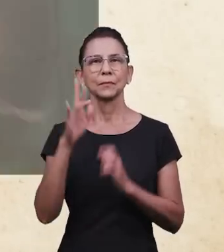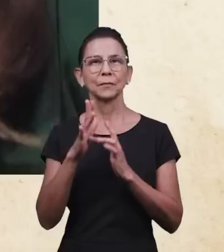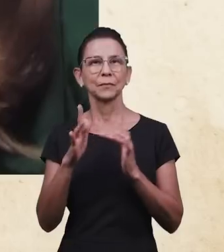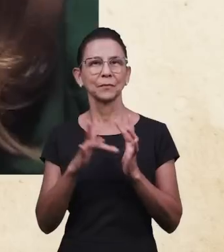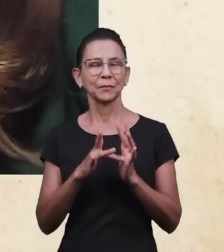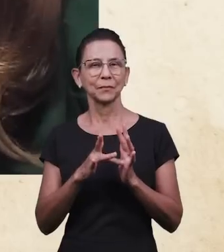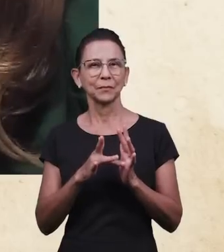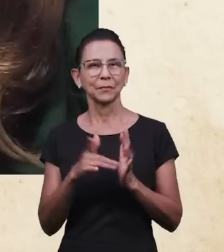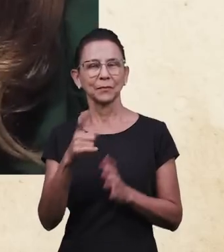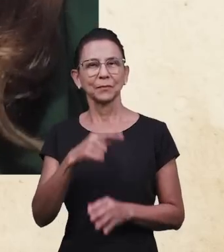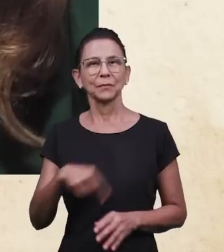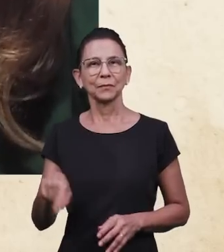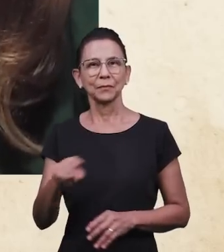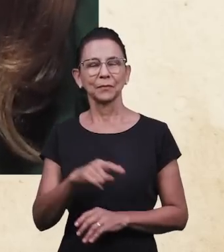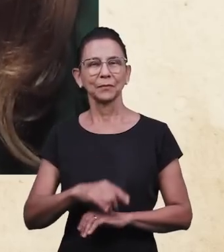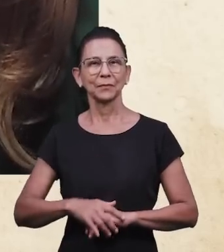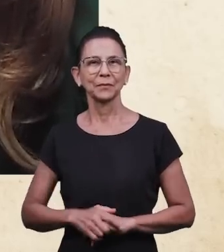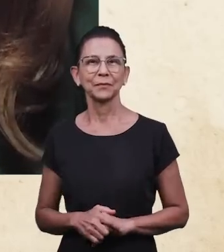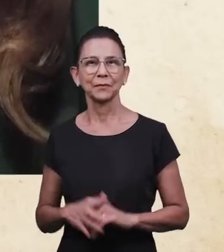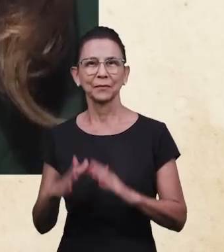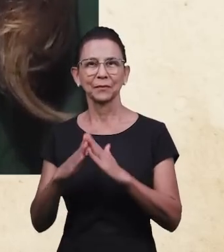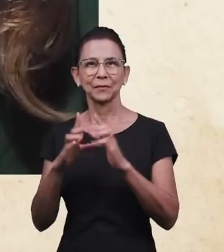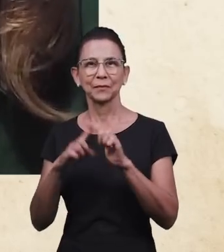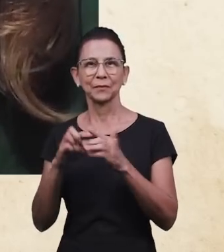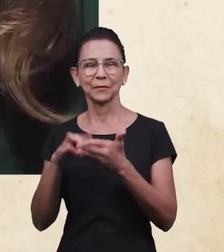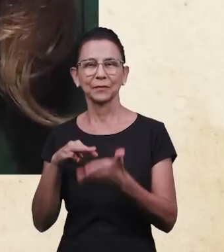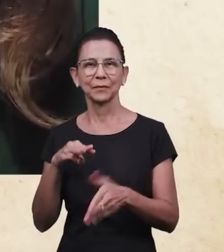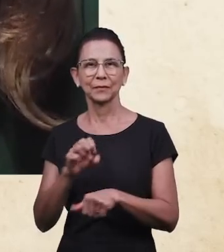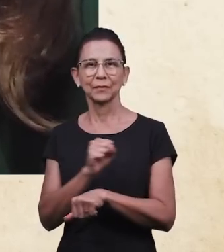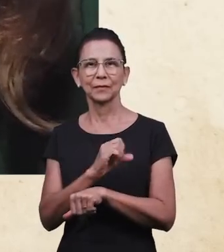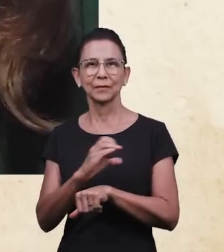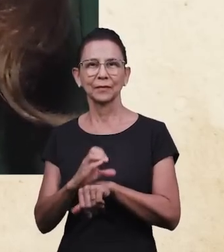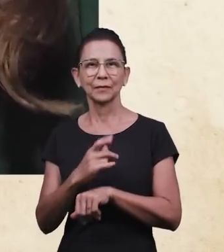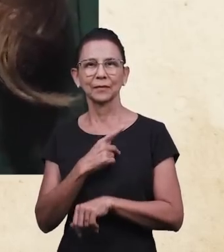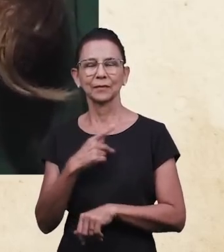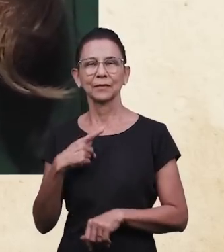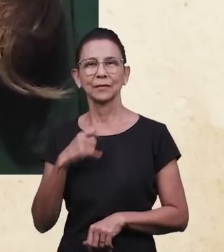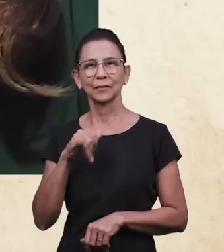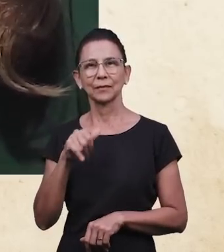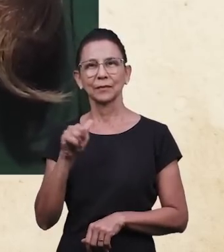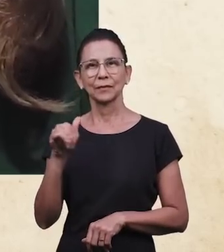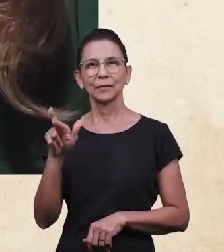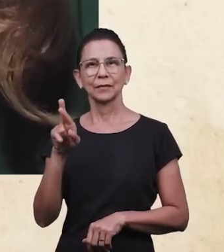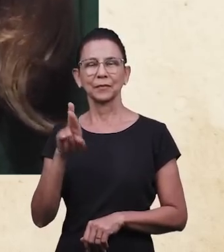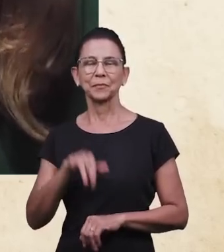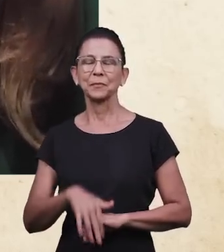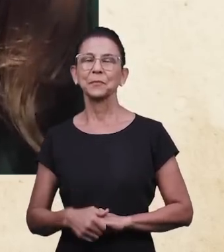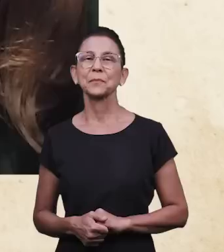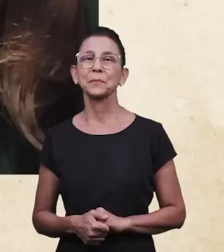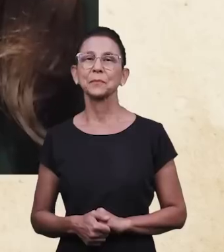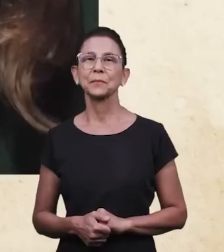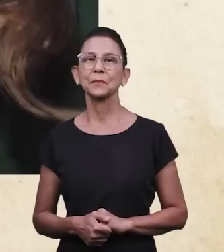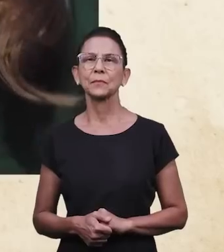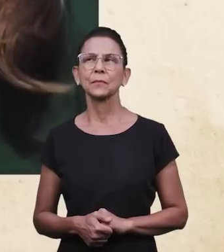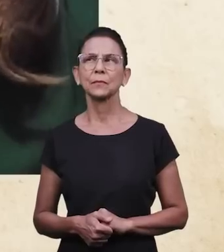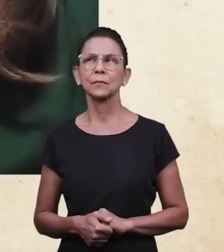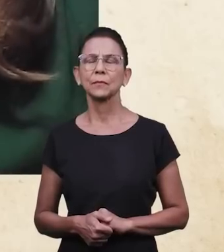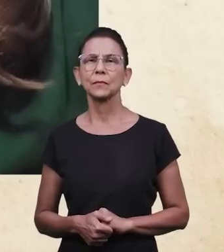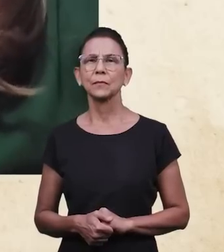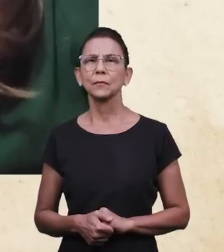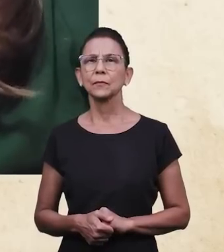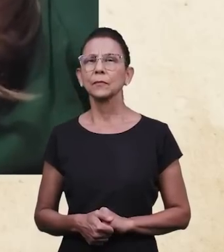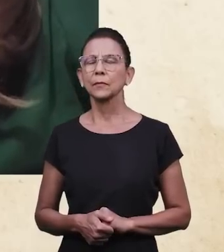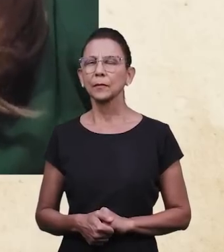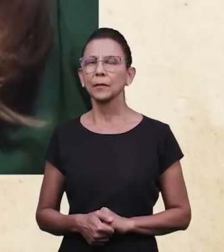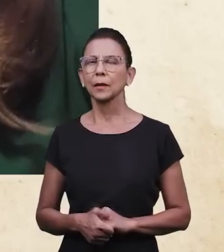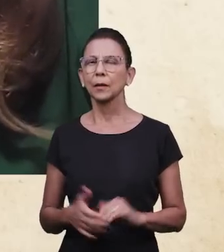A paz do Senhor Jesus, irmãos, meu nome é Juliana, faço parte da Igreja Fazendas Andavale do Ministério do Pastor Jair Nascimento.